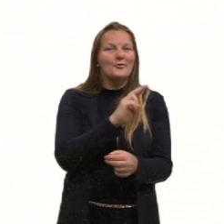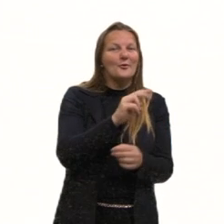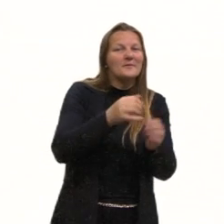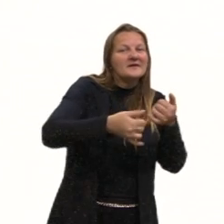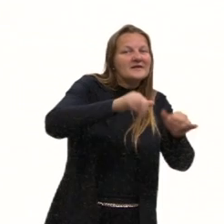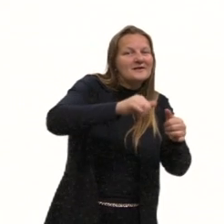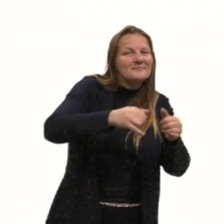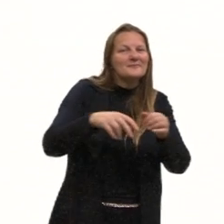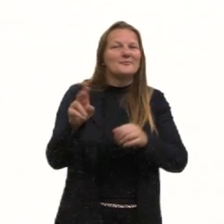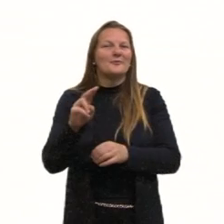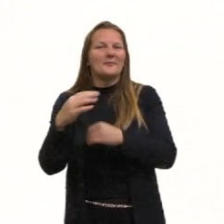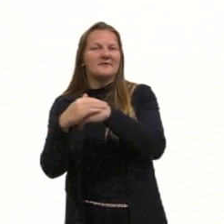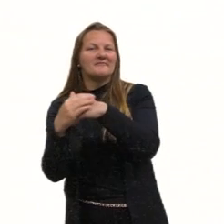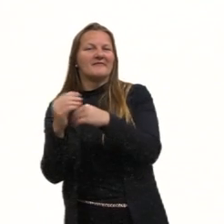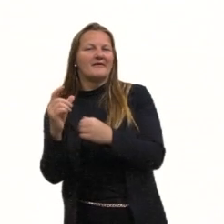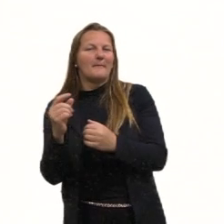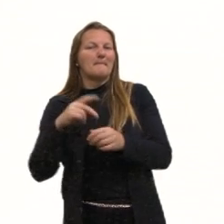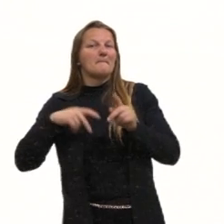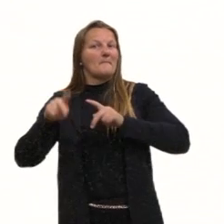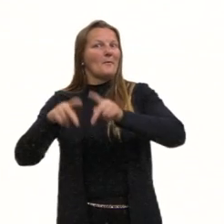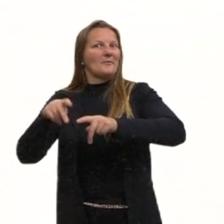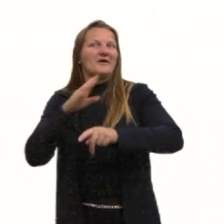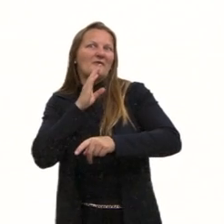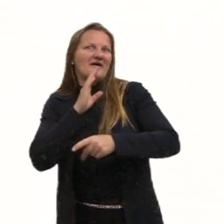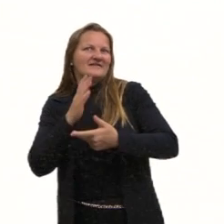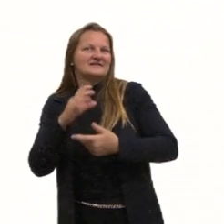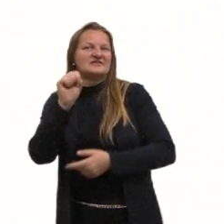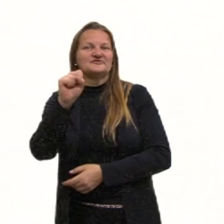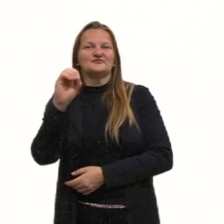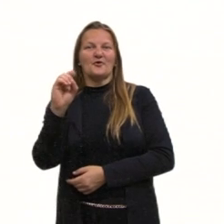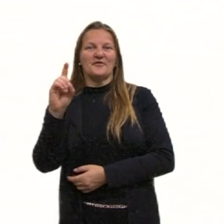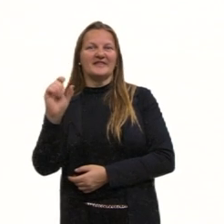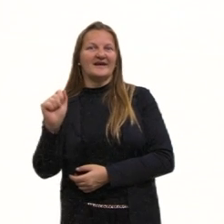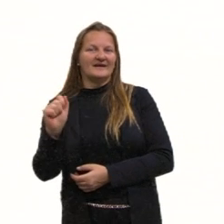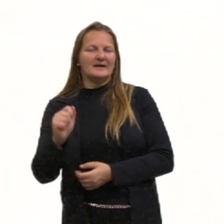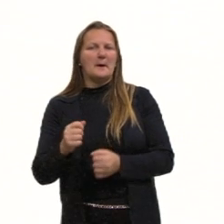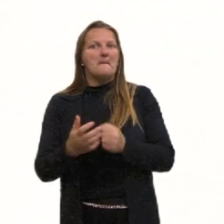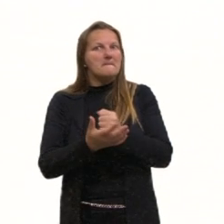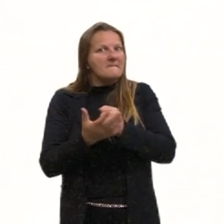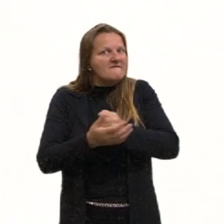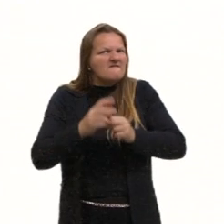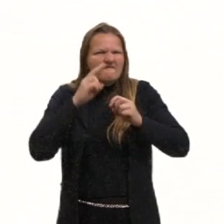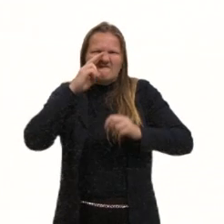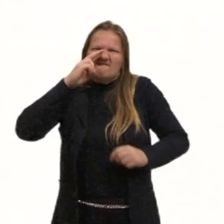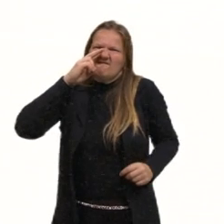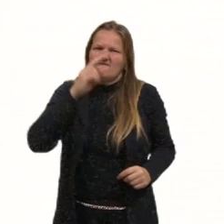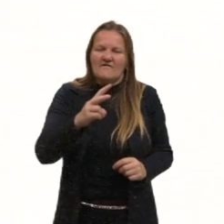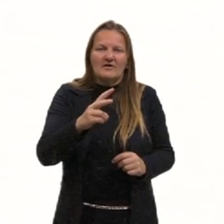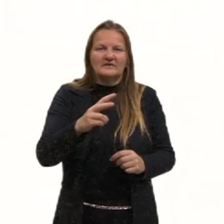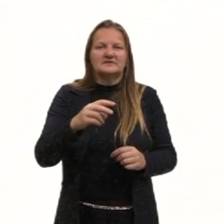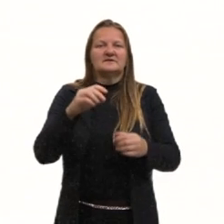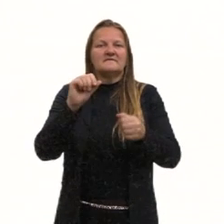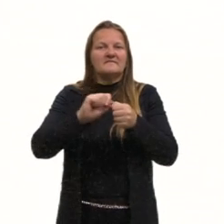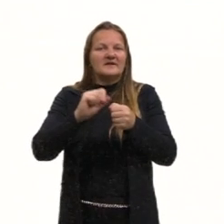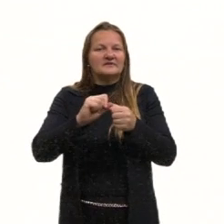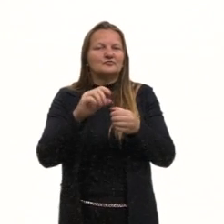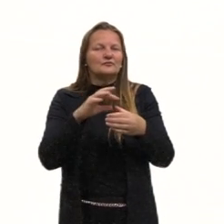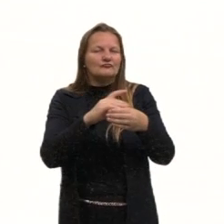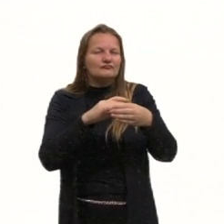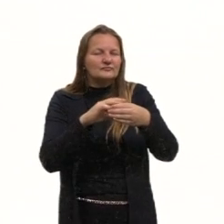ela só dá o cáustica é uma base uma base forte e quando a gente faz uma titulação